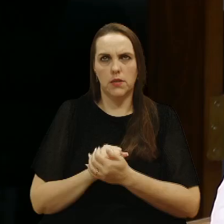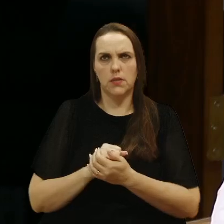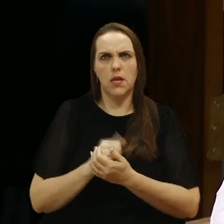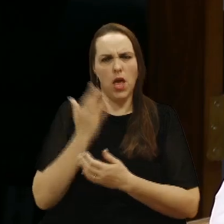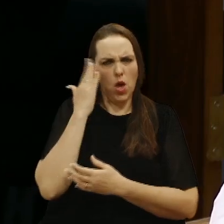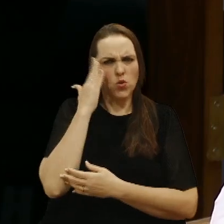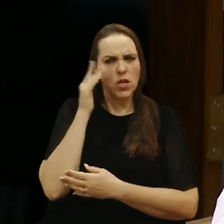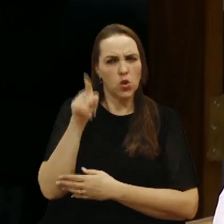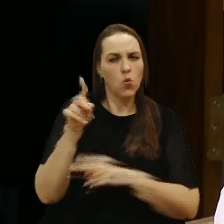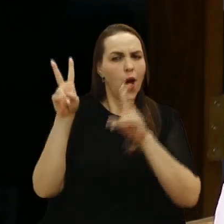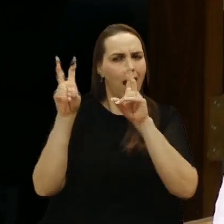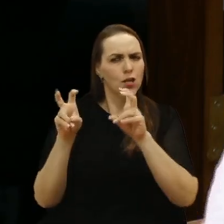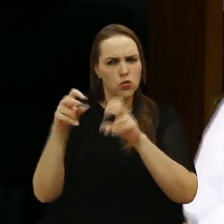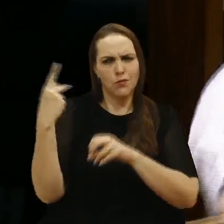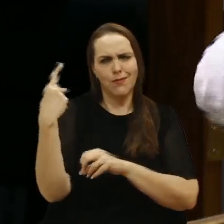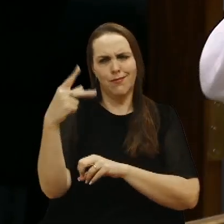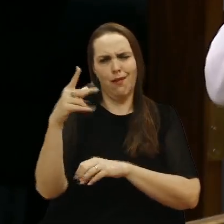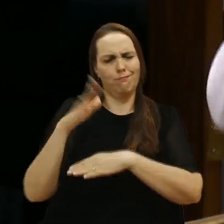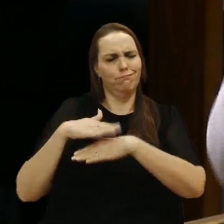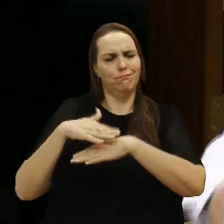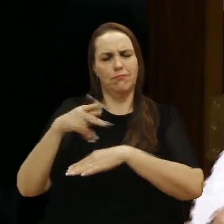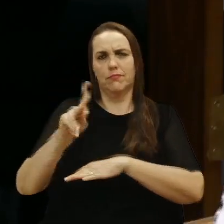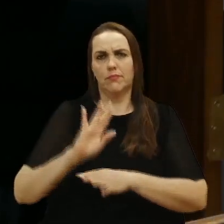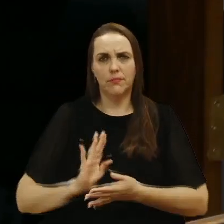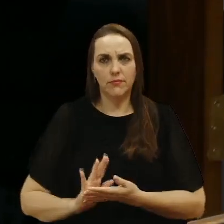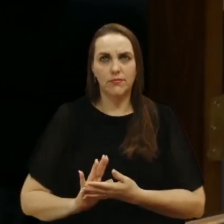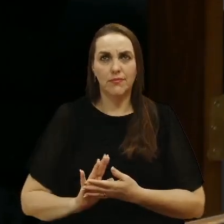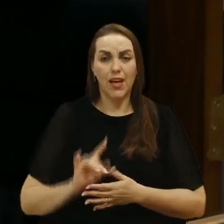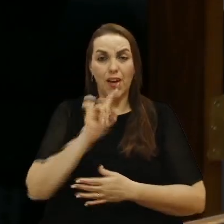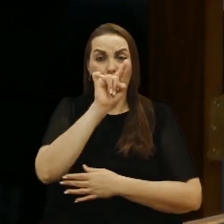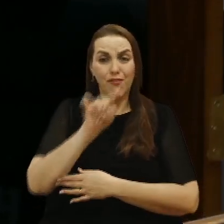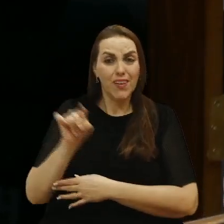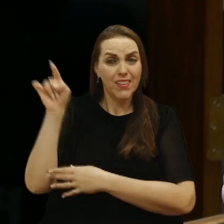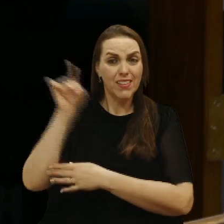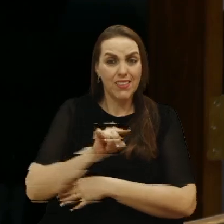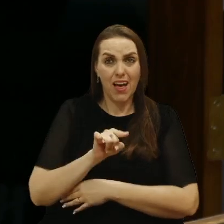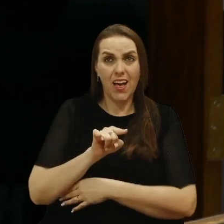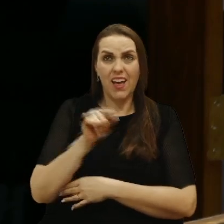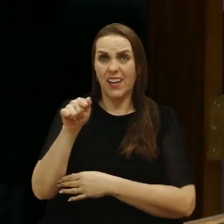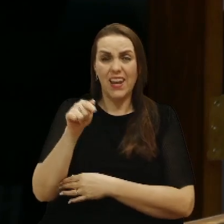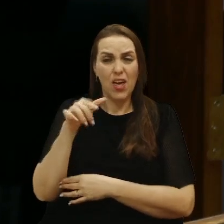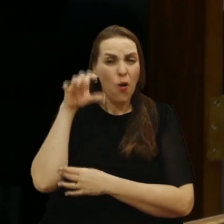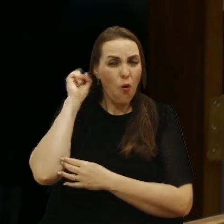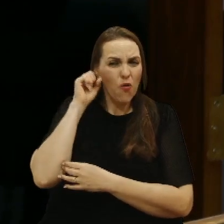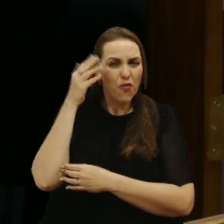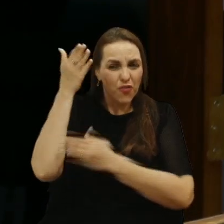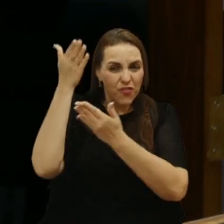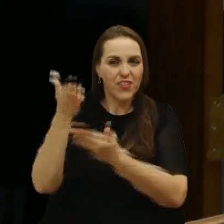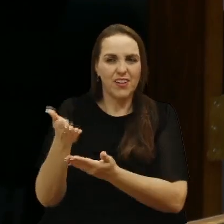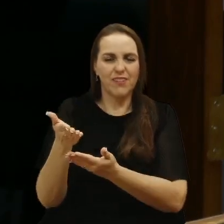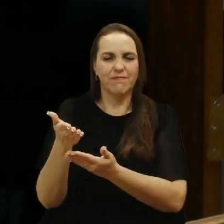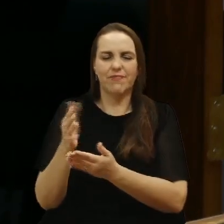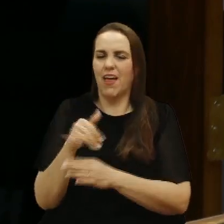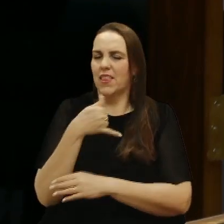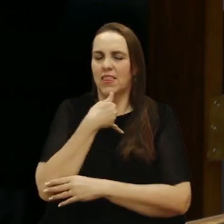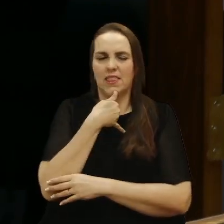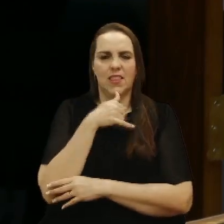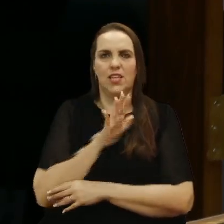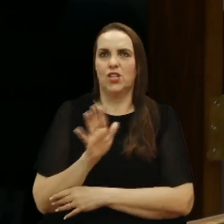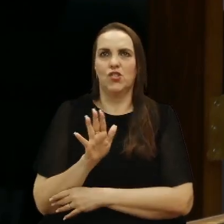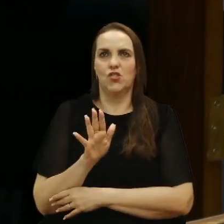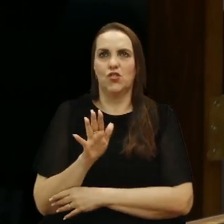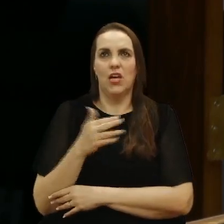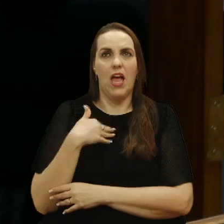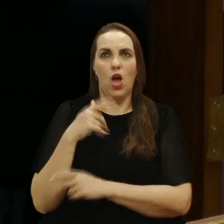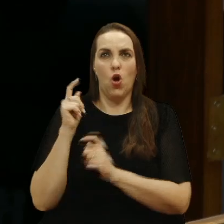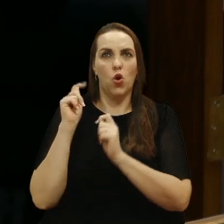senhora aqui. E vetar sem nem lhe ouvir é uma tristeza. Eu só não torço para a